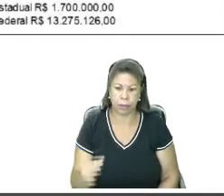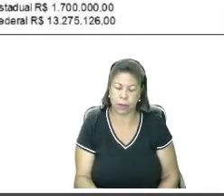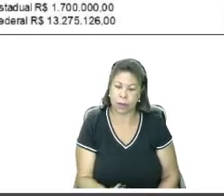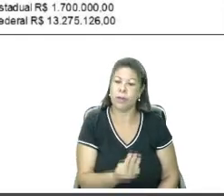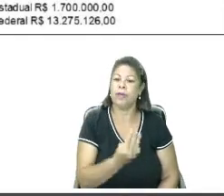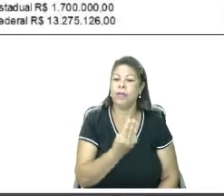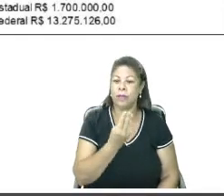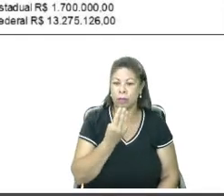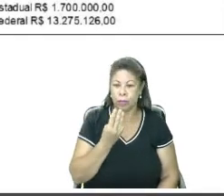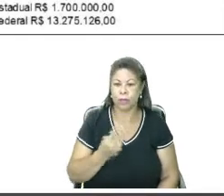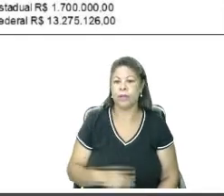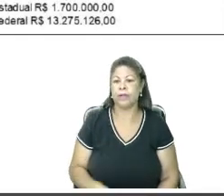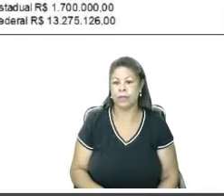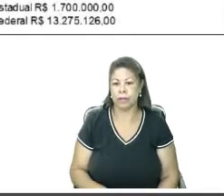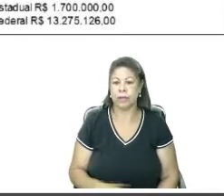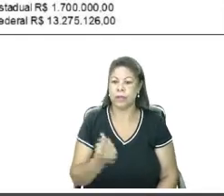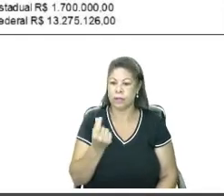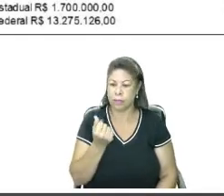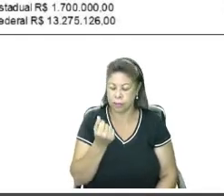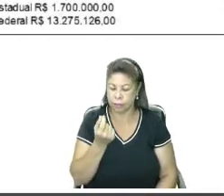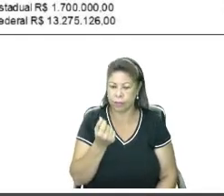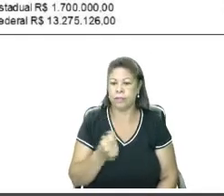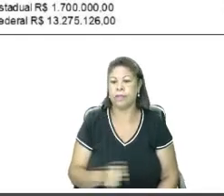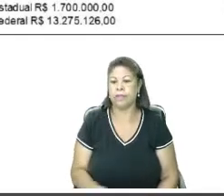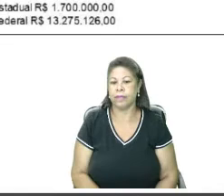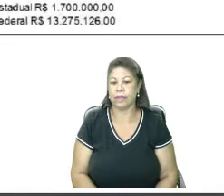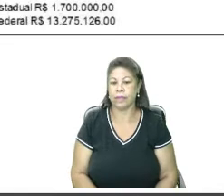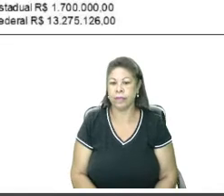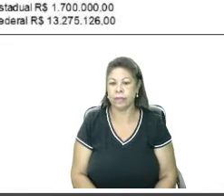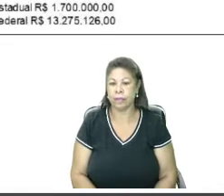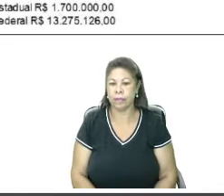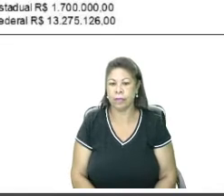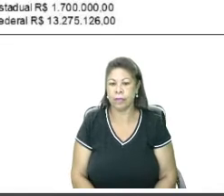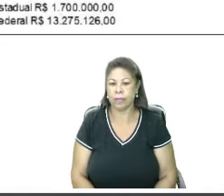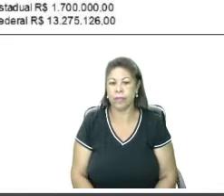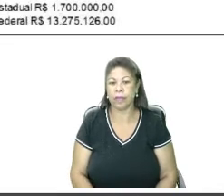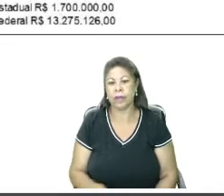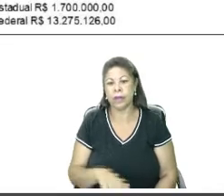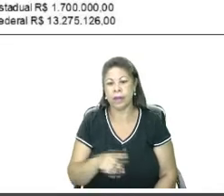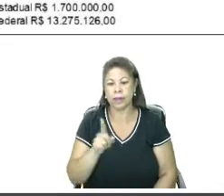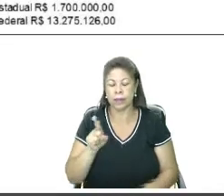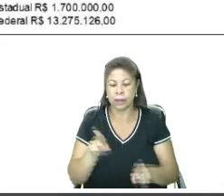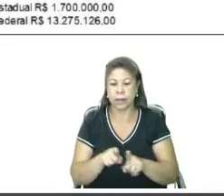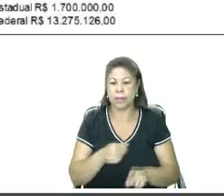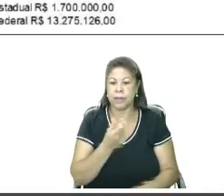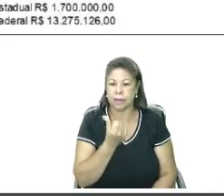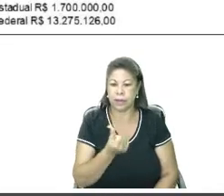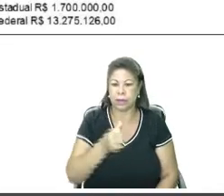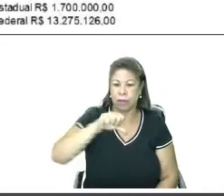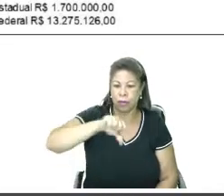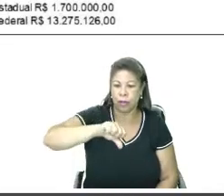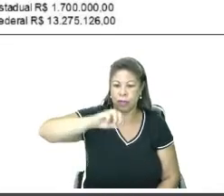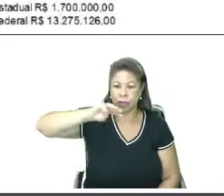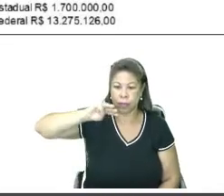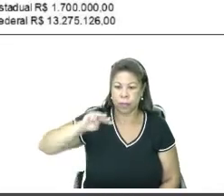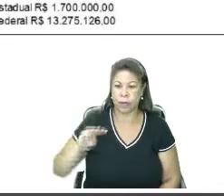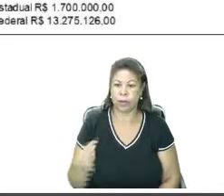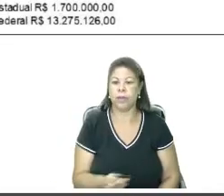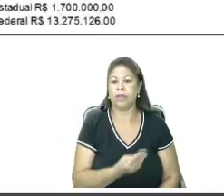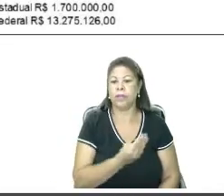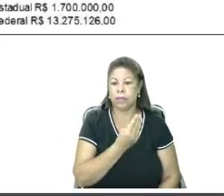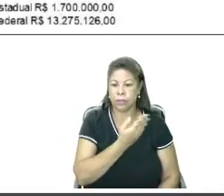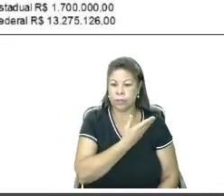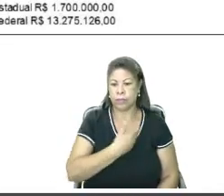188.206.750 do Tesouro Municipal e um pouco mais de 69 milhões da União, um pouco mais de